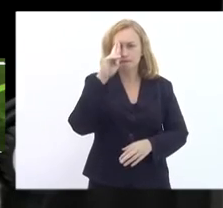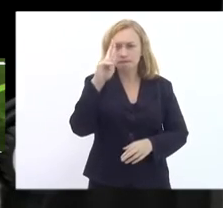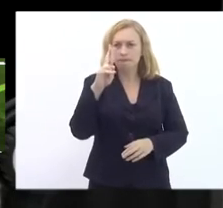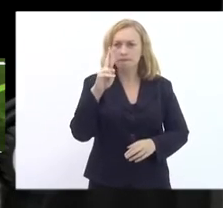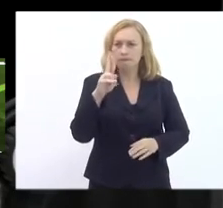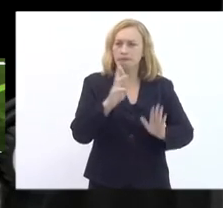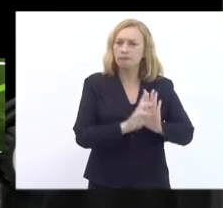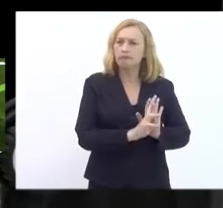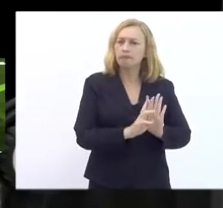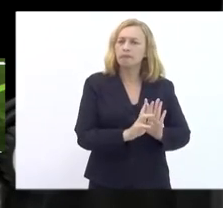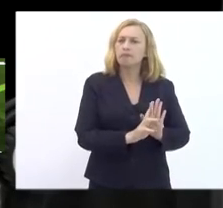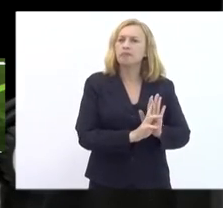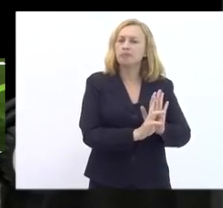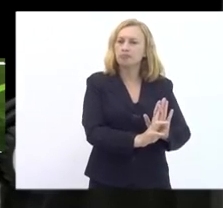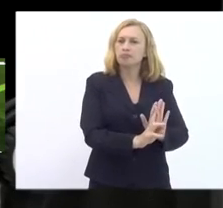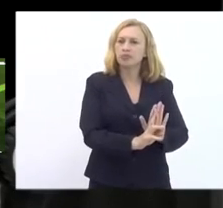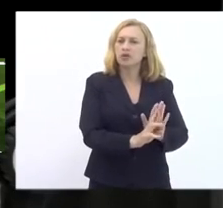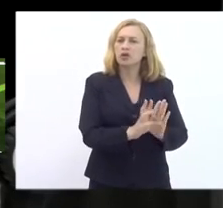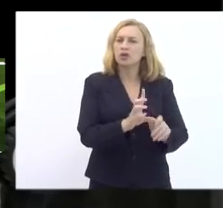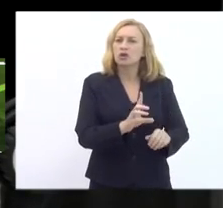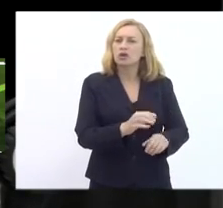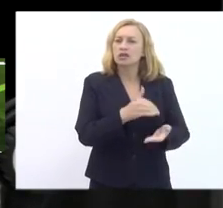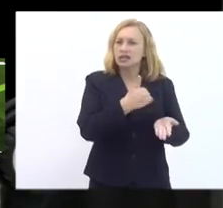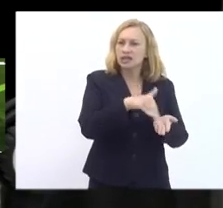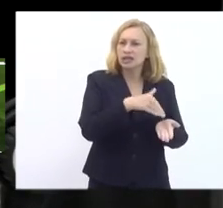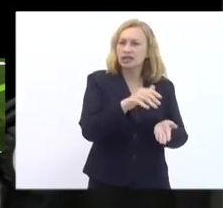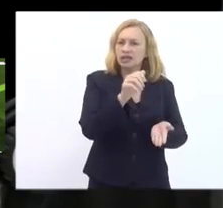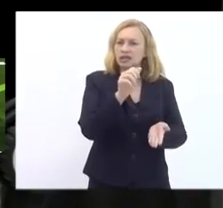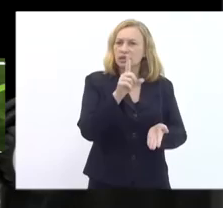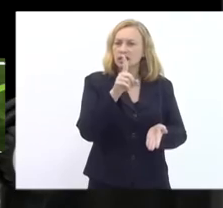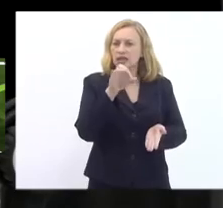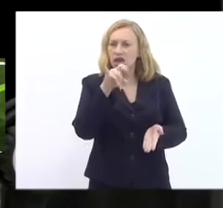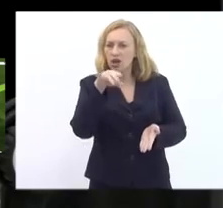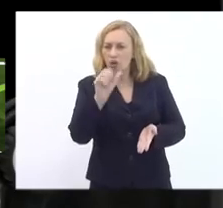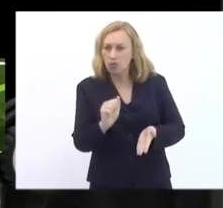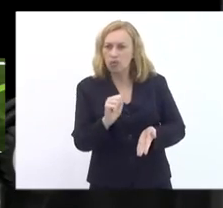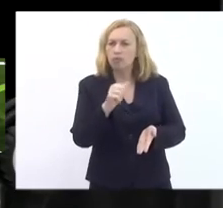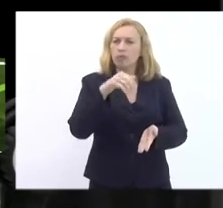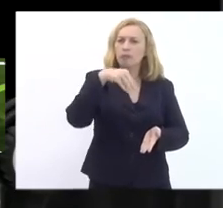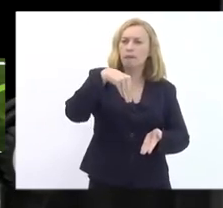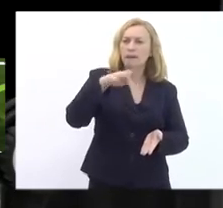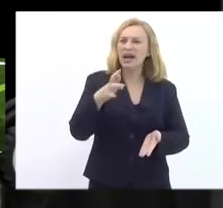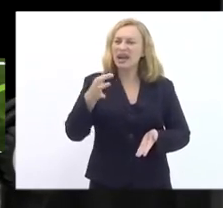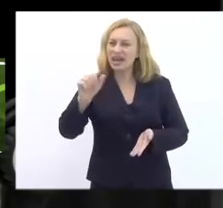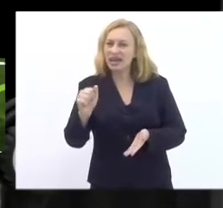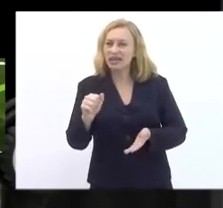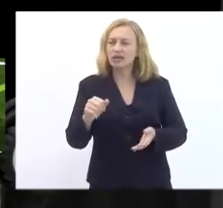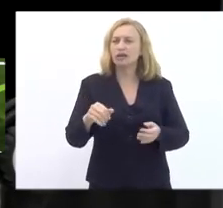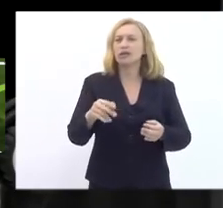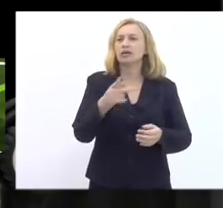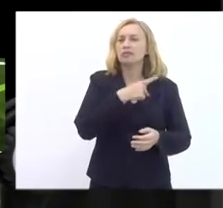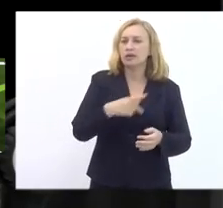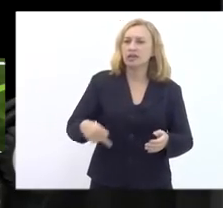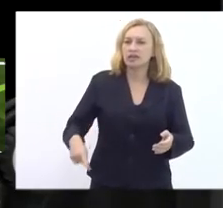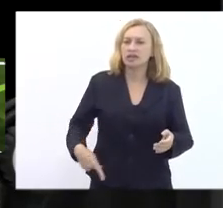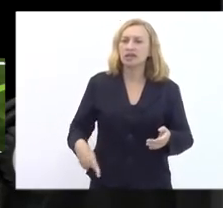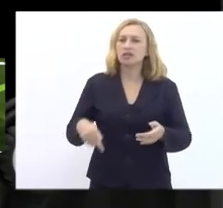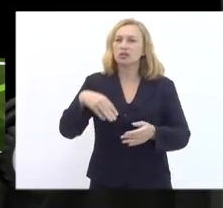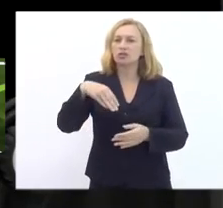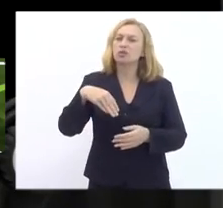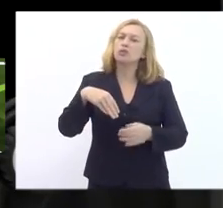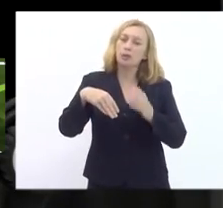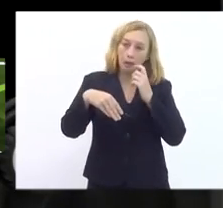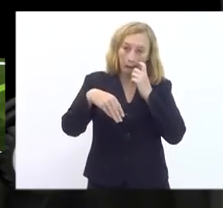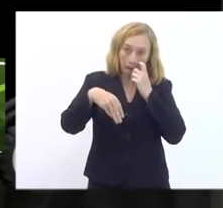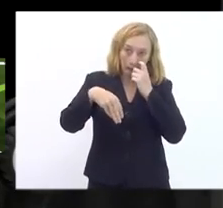o então secretário Delmo, a secretária Maena, presidente do metrô. O doutor Sanches foi convidado